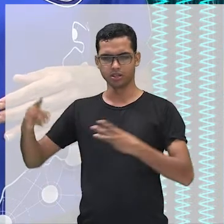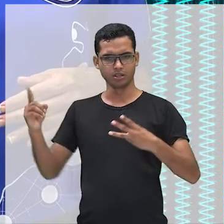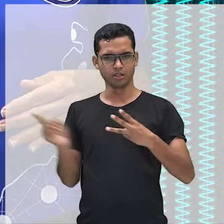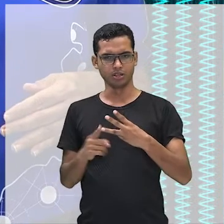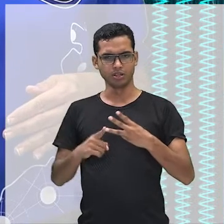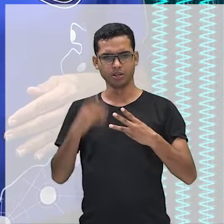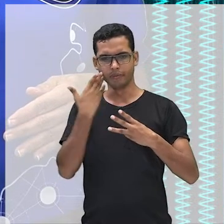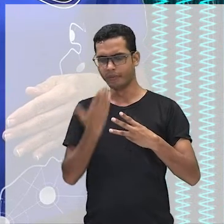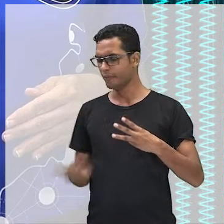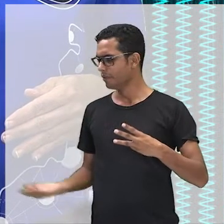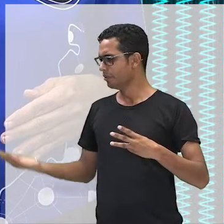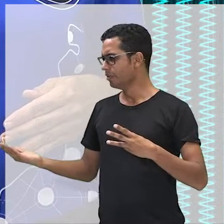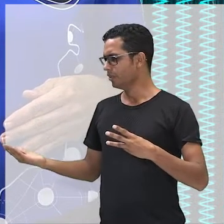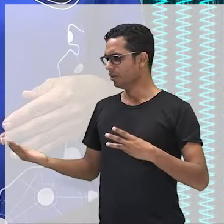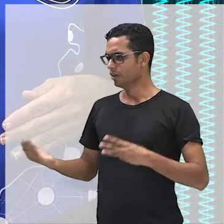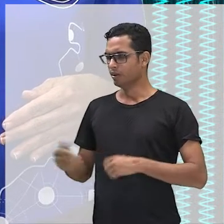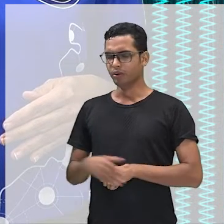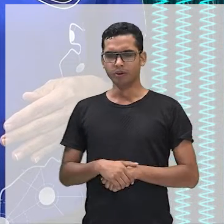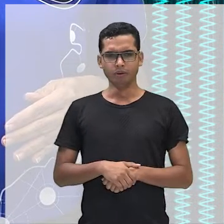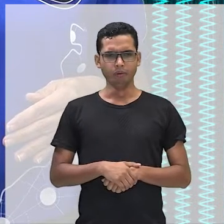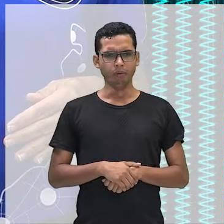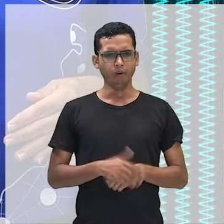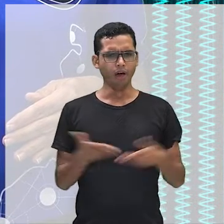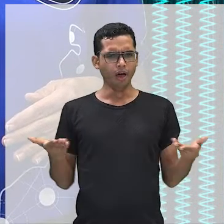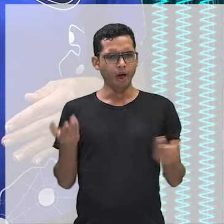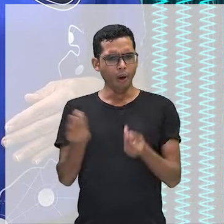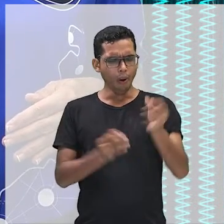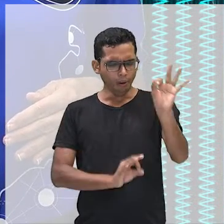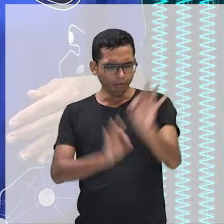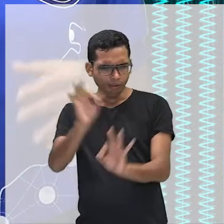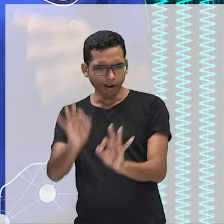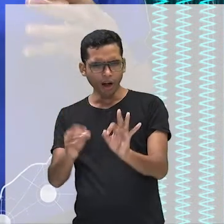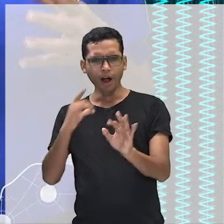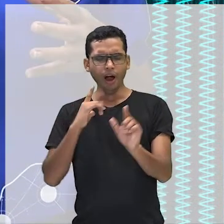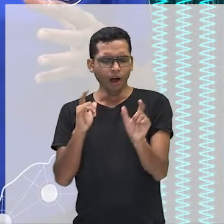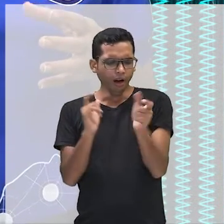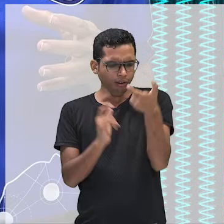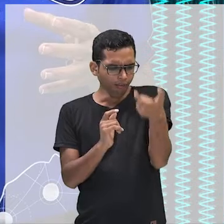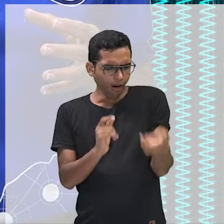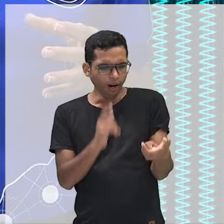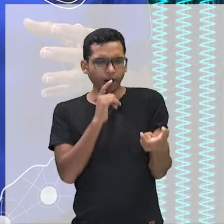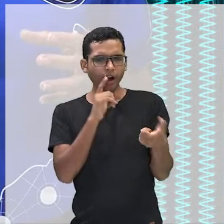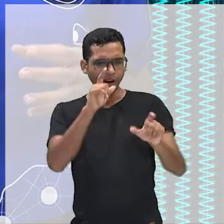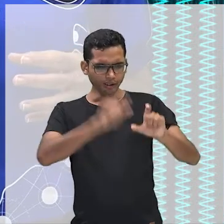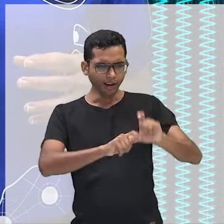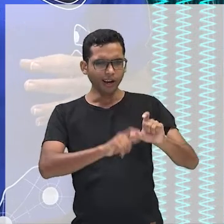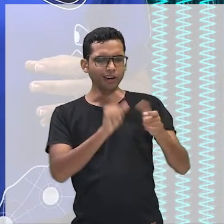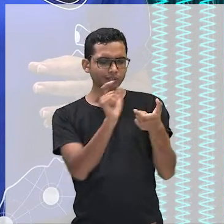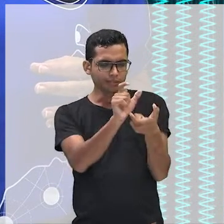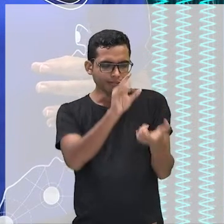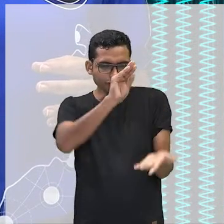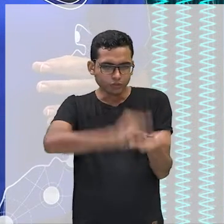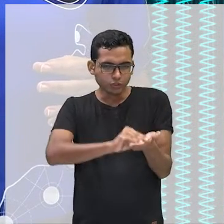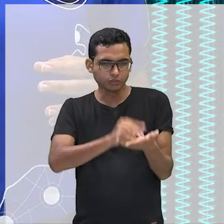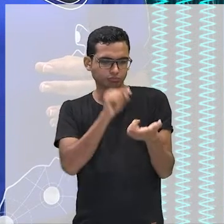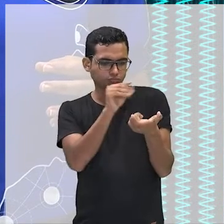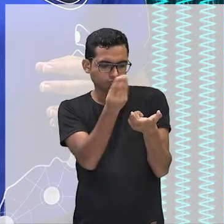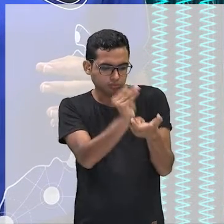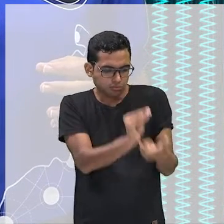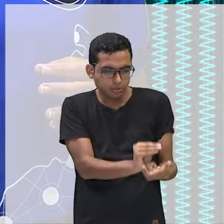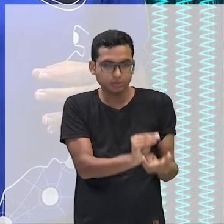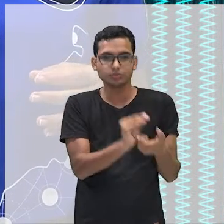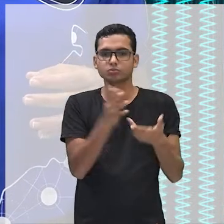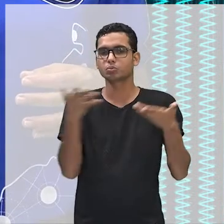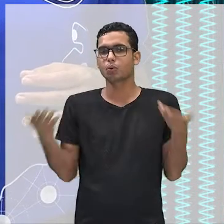Lucas. Como é que ficaria aqui, então, nesses espaços, o pronome com função de objeto para